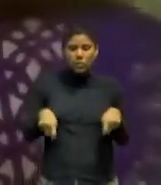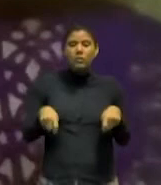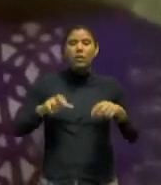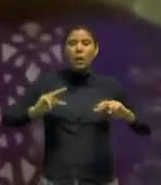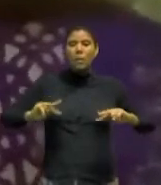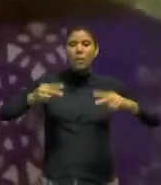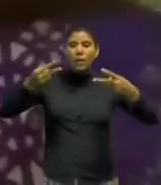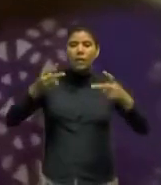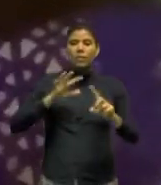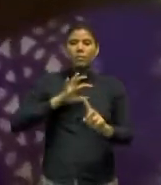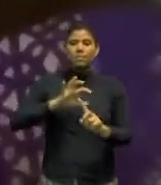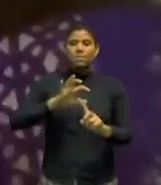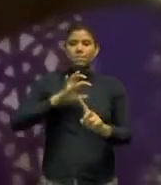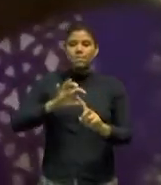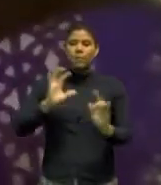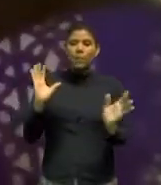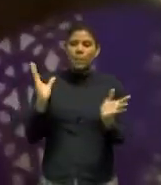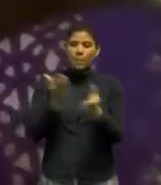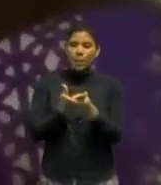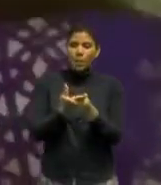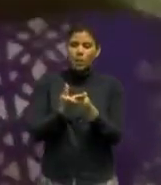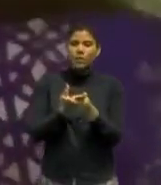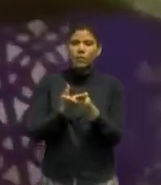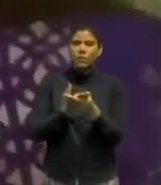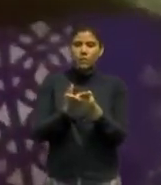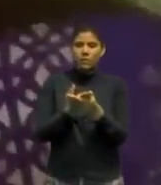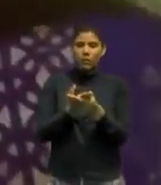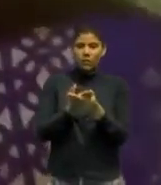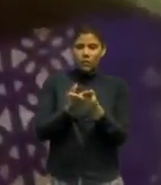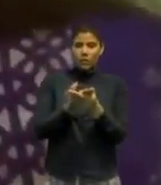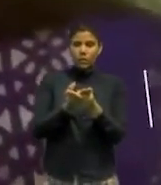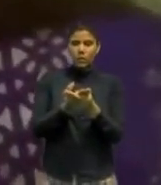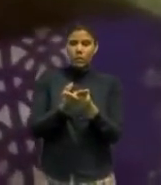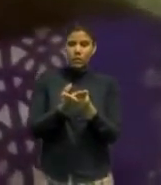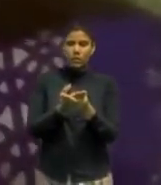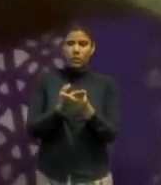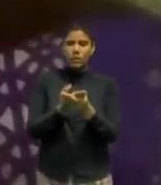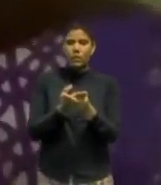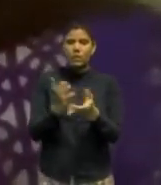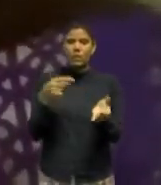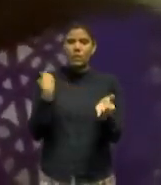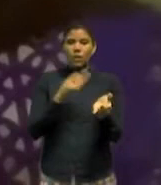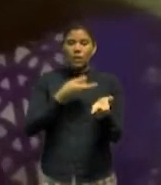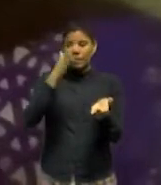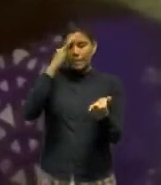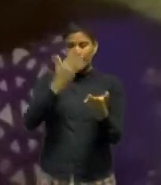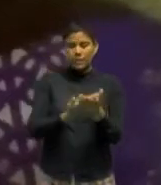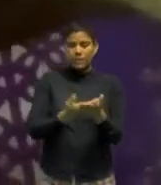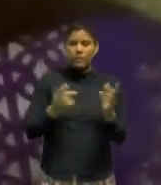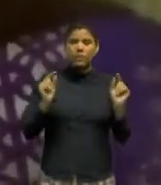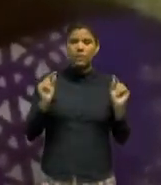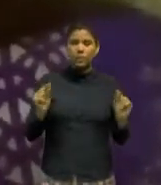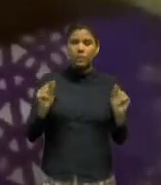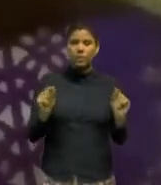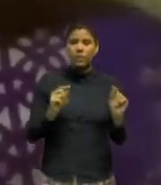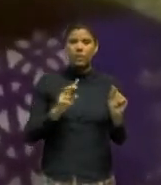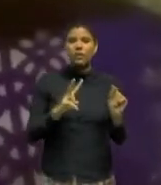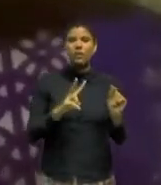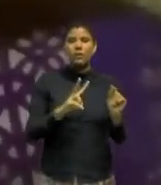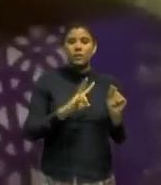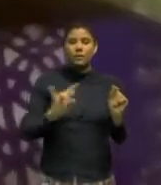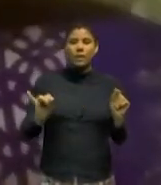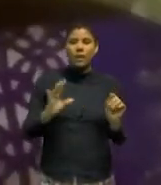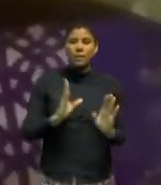número de ações de assédio moral e assédio sexual, a gente acredita que isso deva ter se dado em